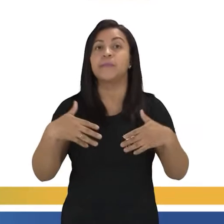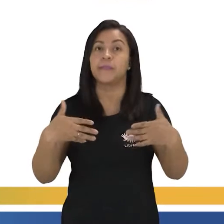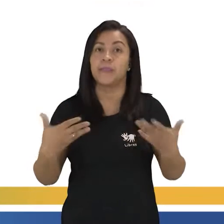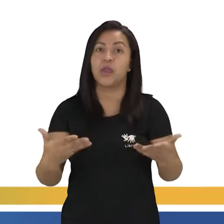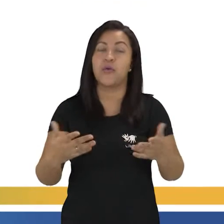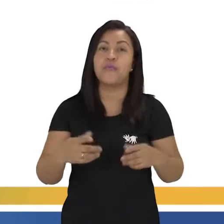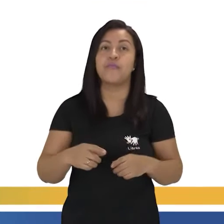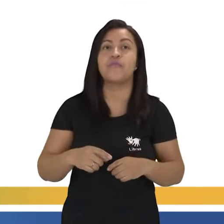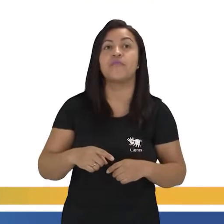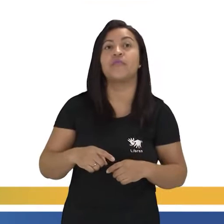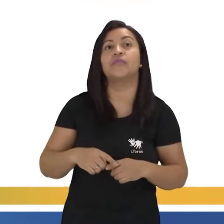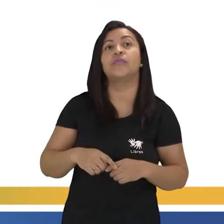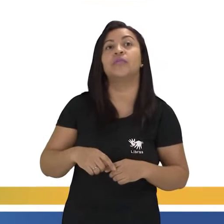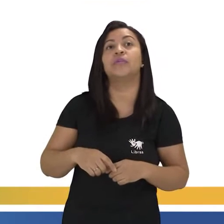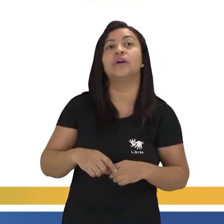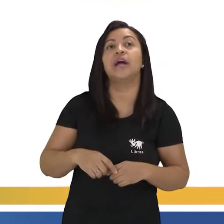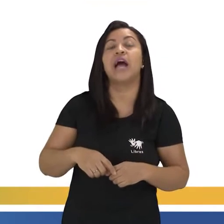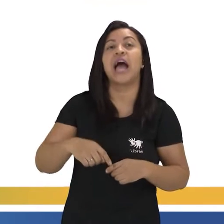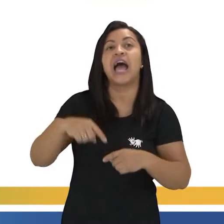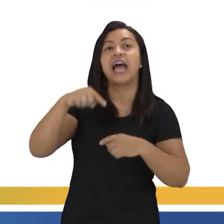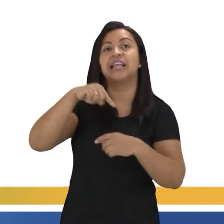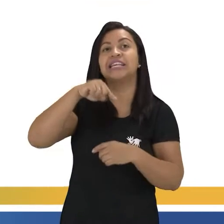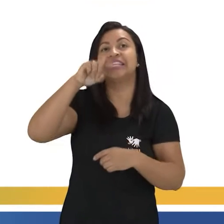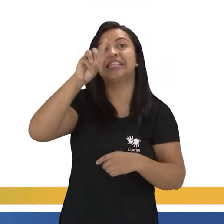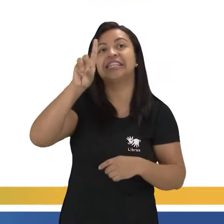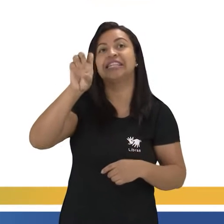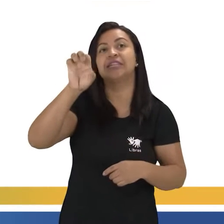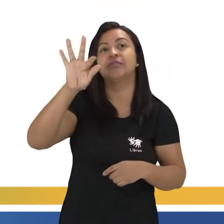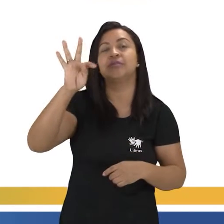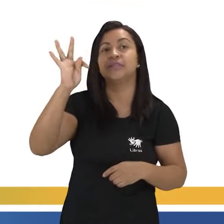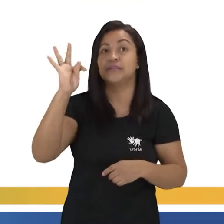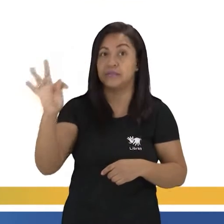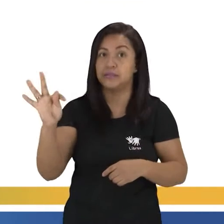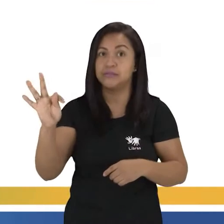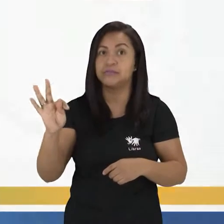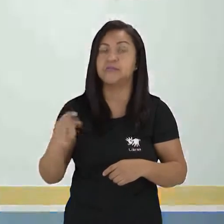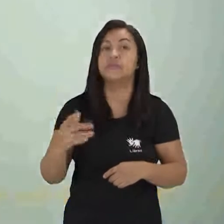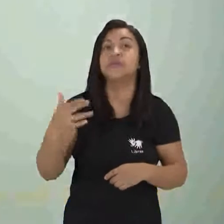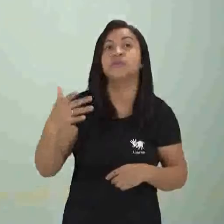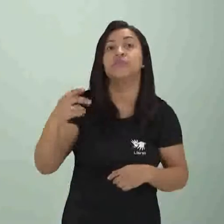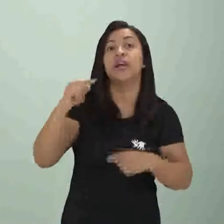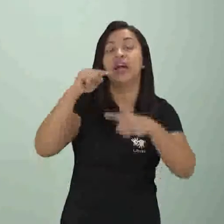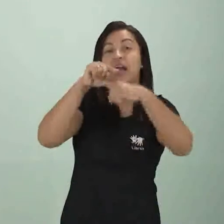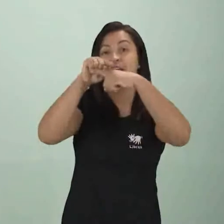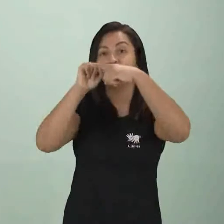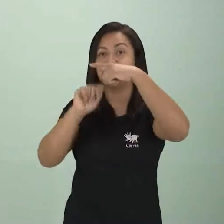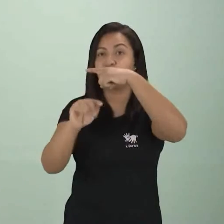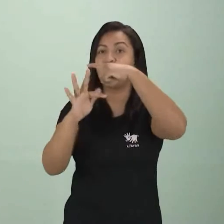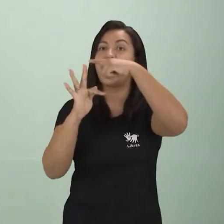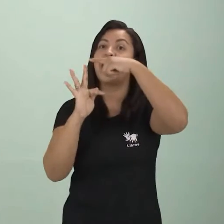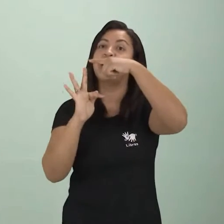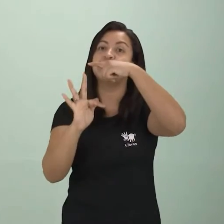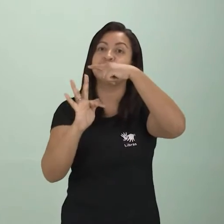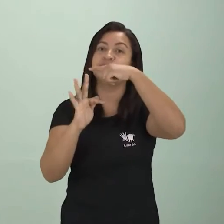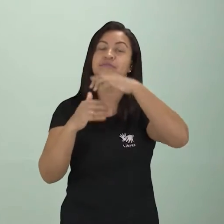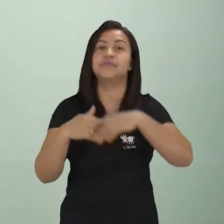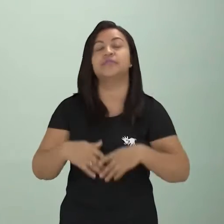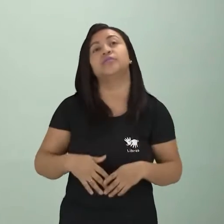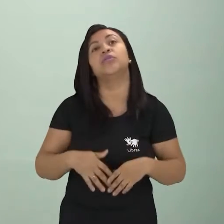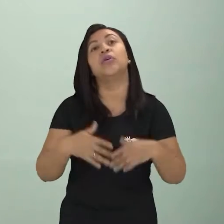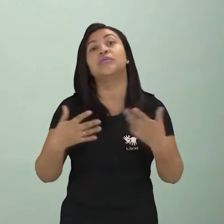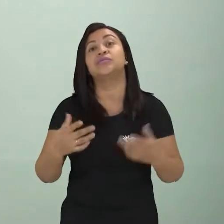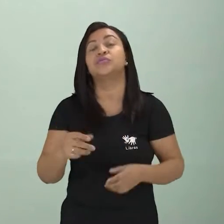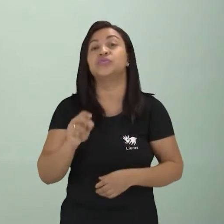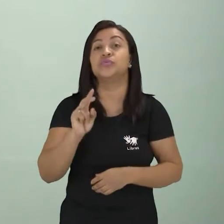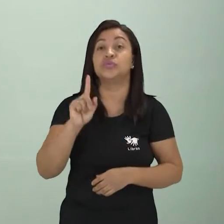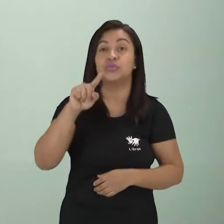forma, ΔT vai ser igual a I sobre F. Então, a partir de uma equação, a gente pode estabelecer outras duas equações que fica